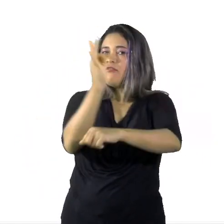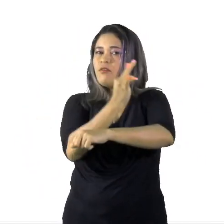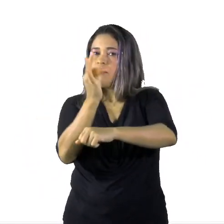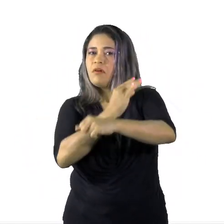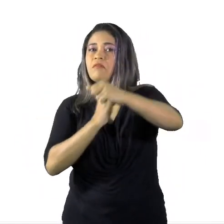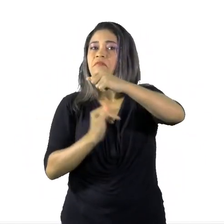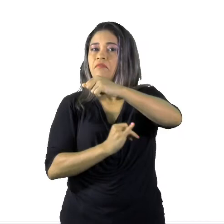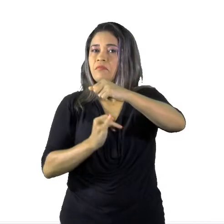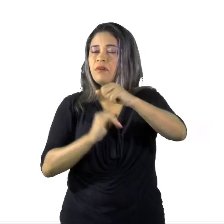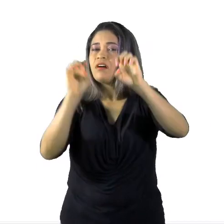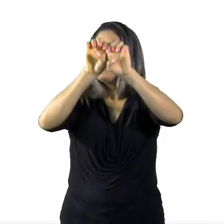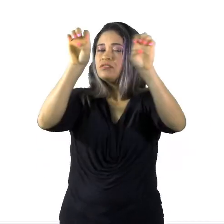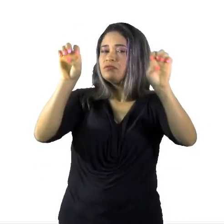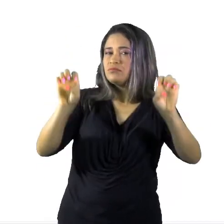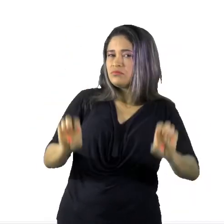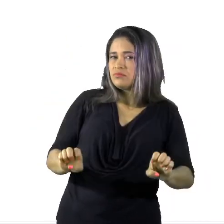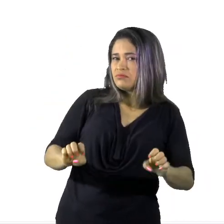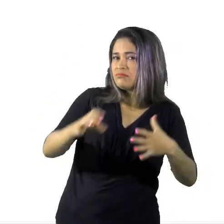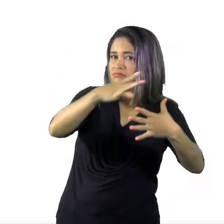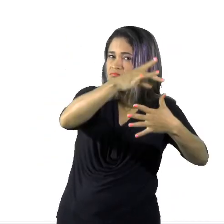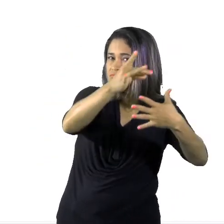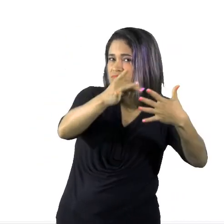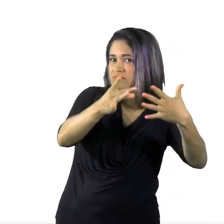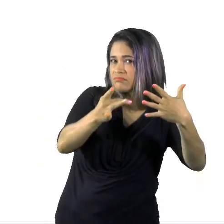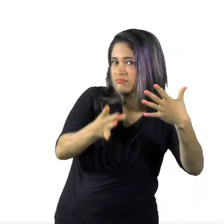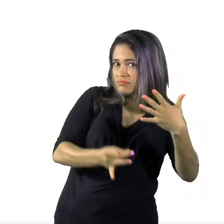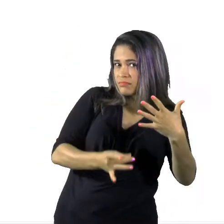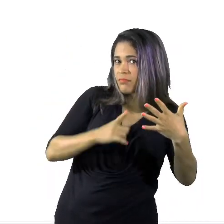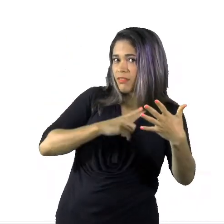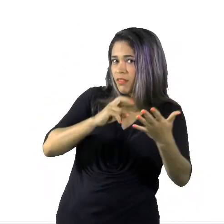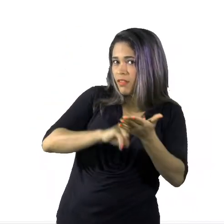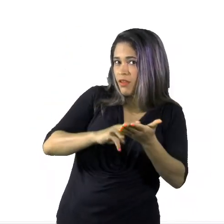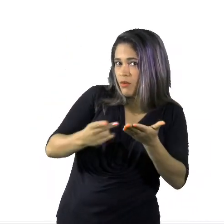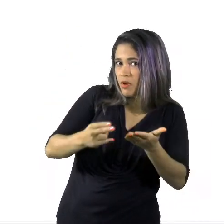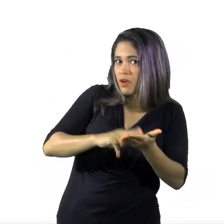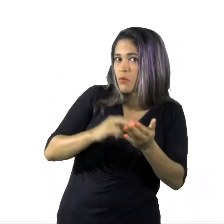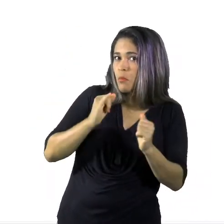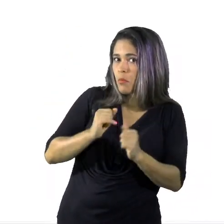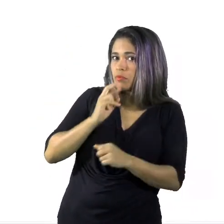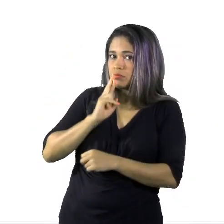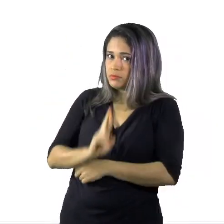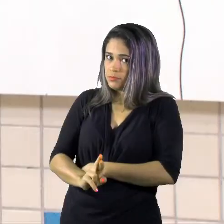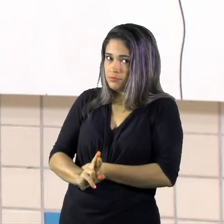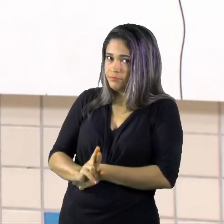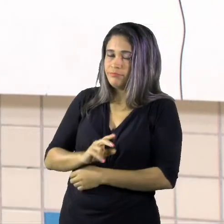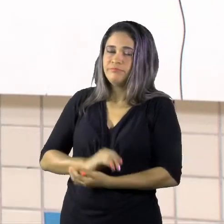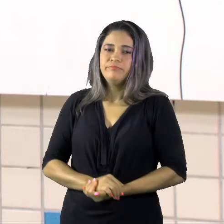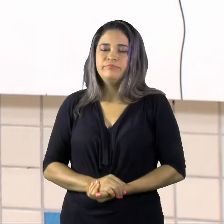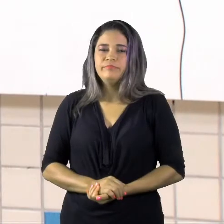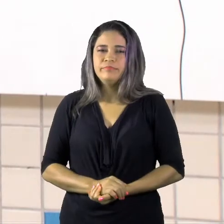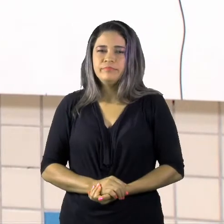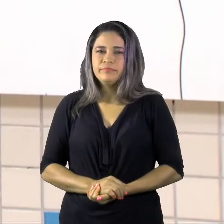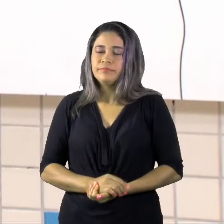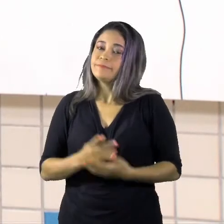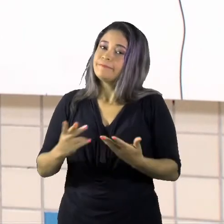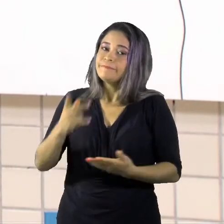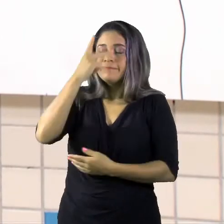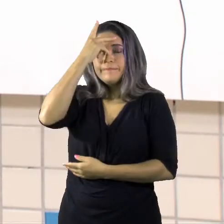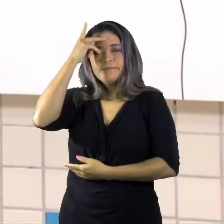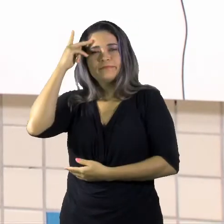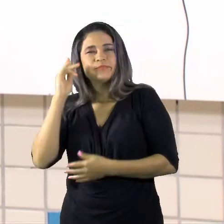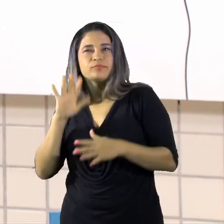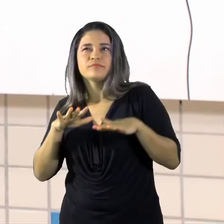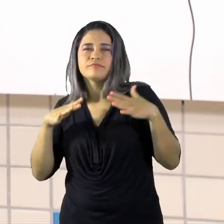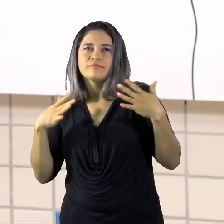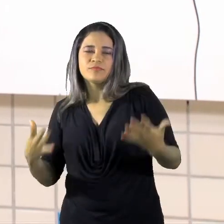a estrutura seguiu os elementos de uma carta? Justifique sua resposta. Pessoal, quando